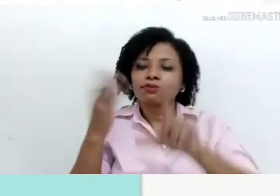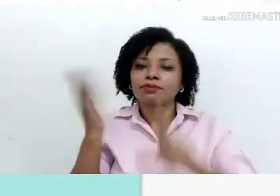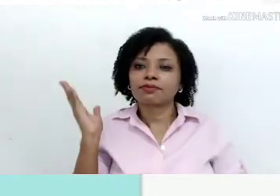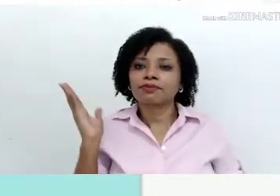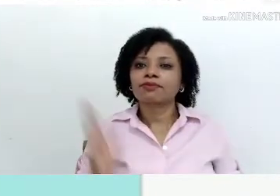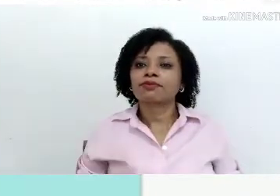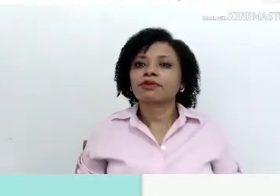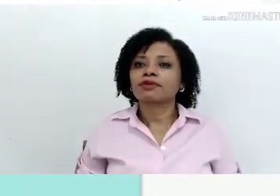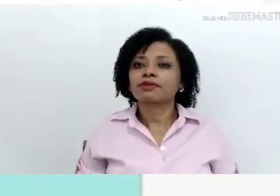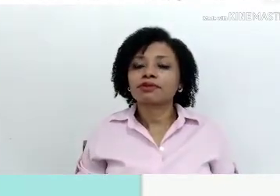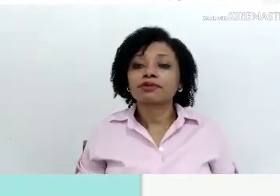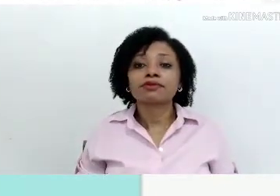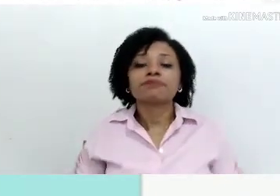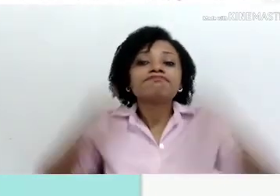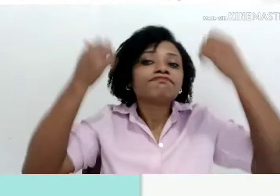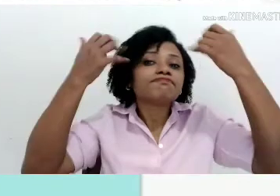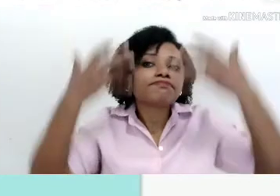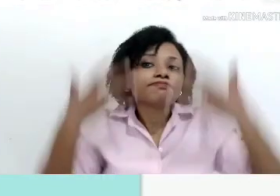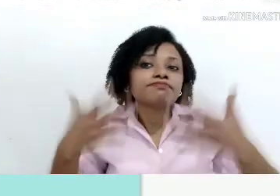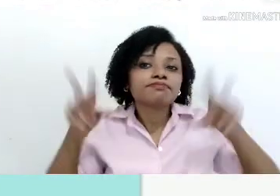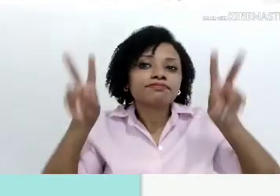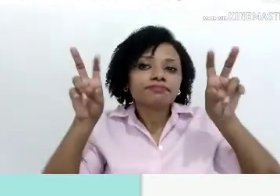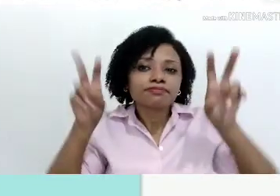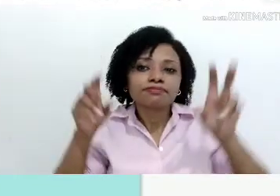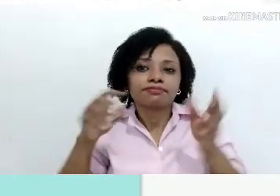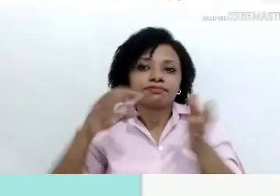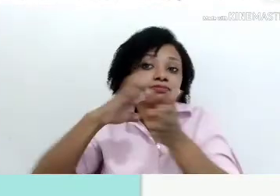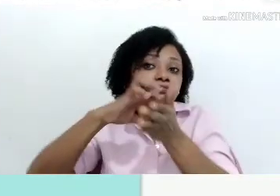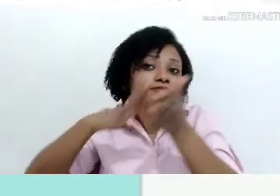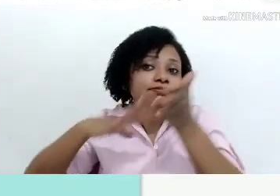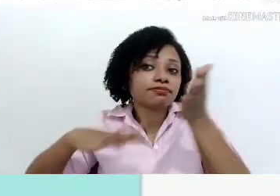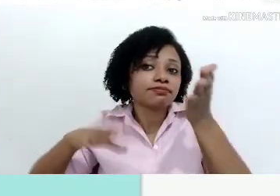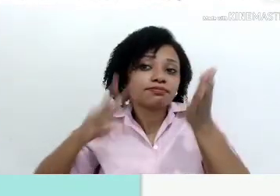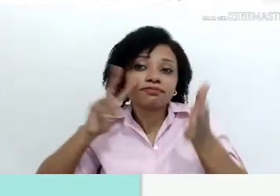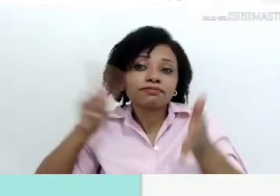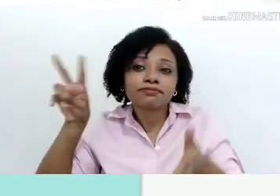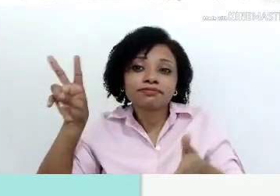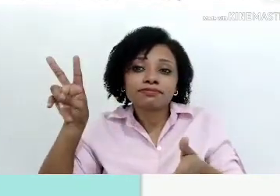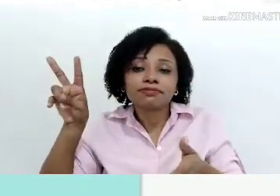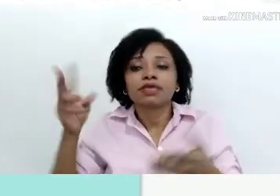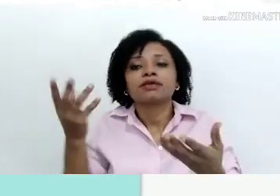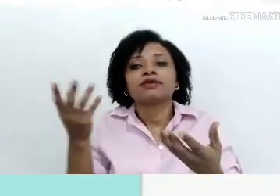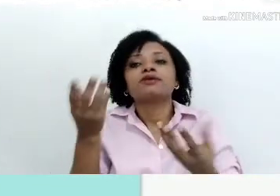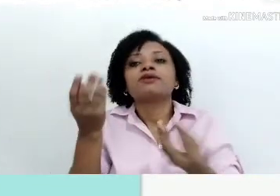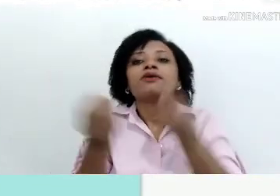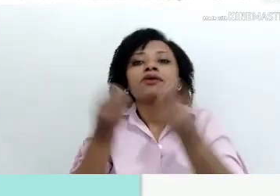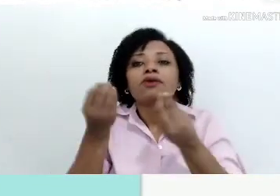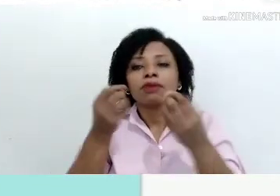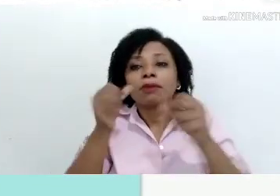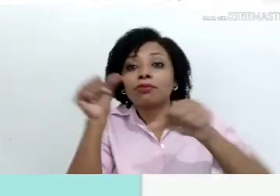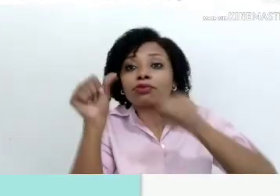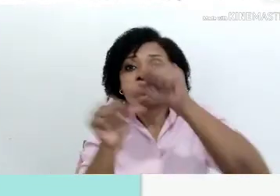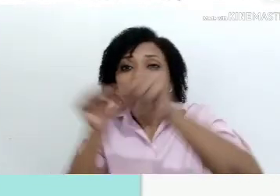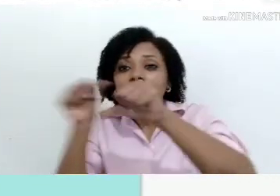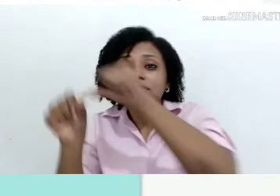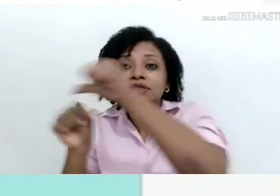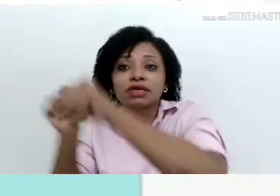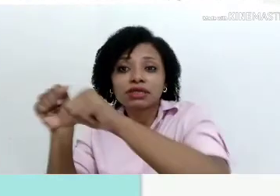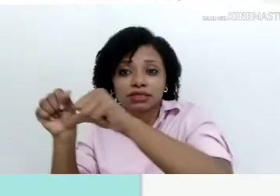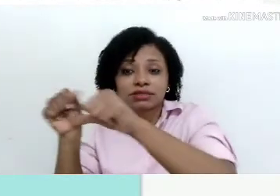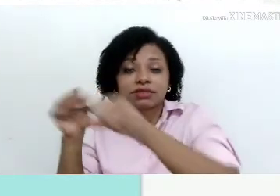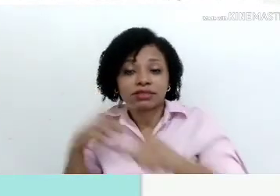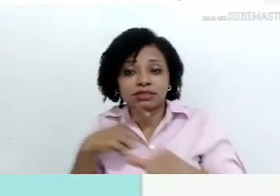né? A respeito desse exercício. Considere as seguintes transformações